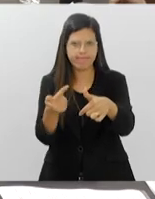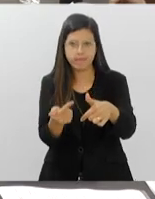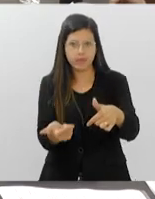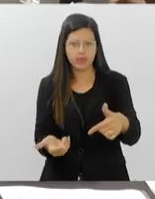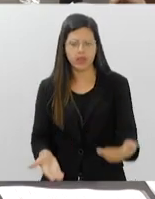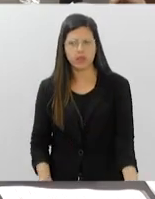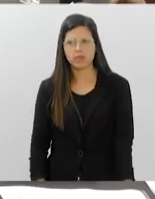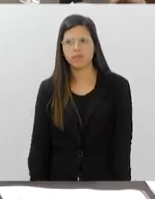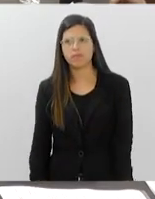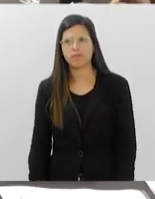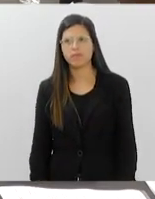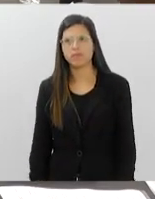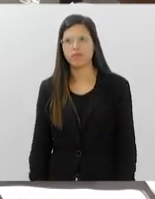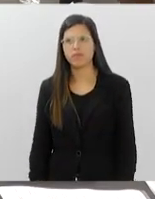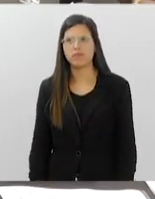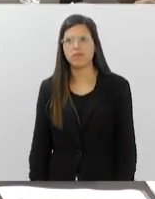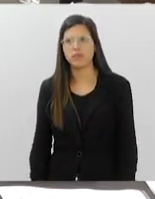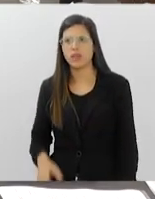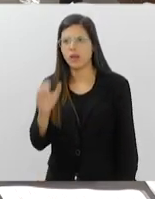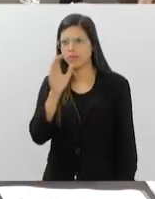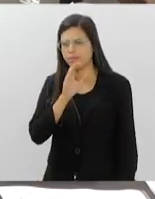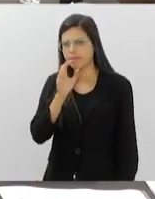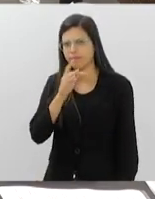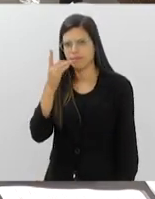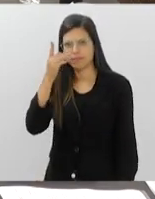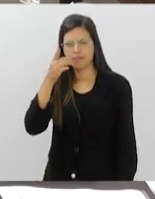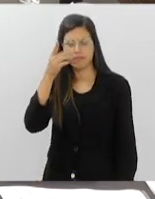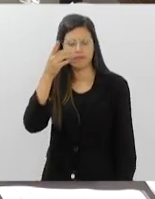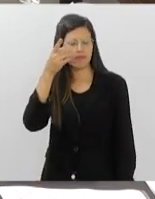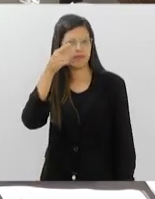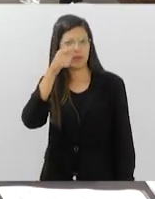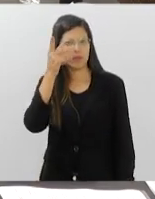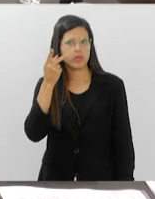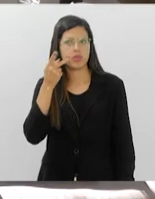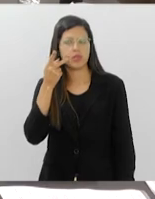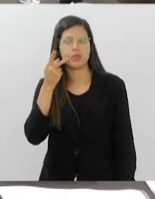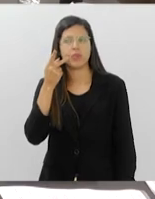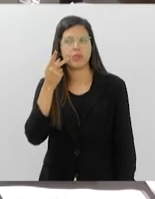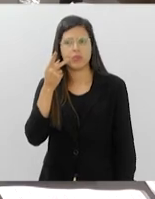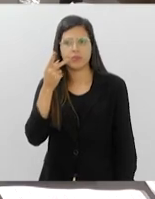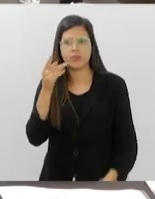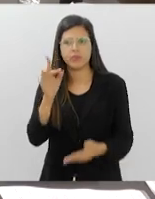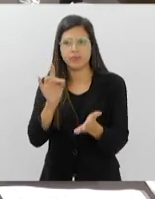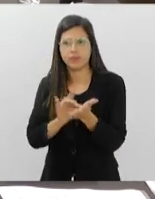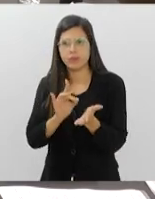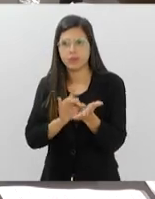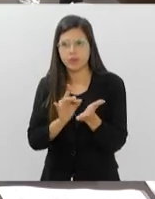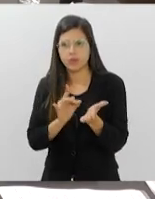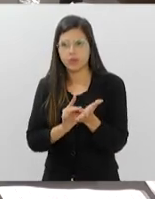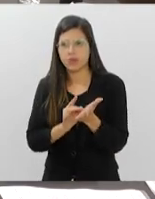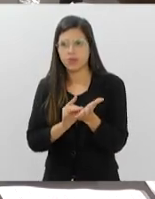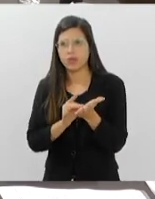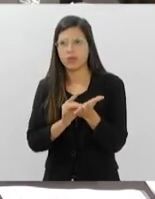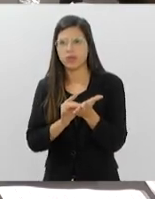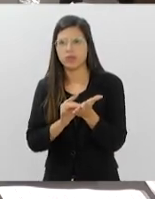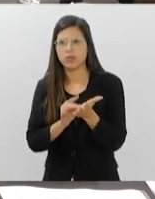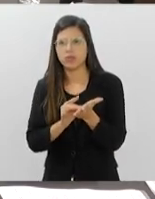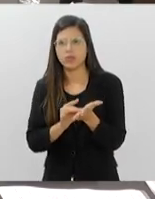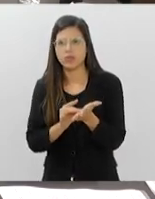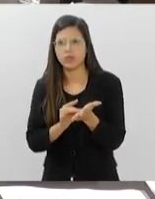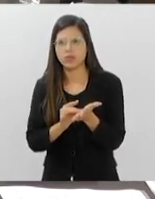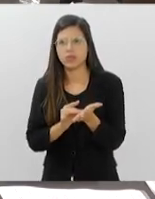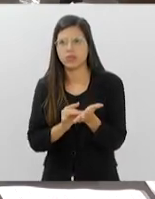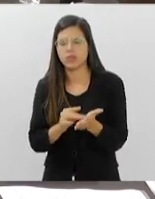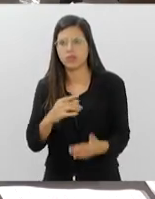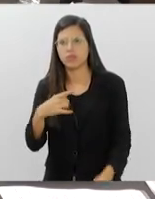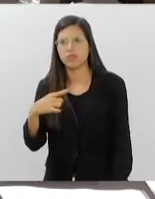que a gente... Me permite, rapidamente, deputado Paulo. De fato, exatamente isso. Foi... a gente